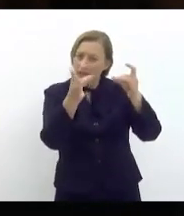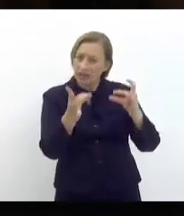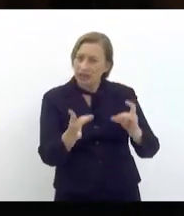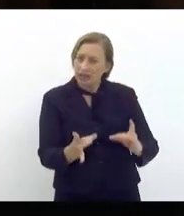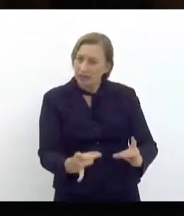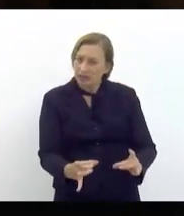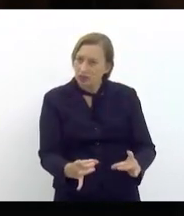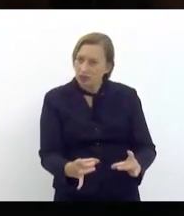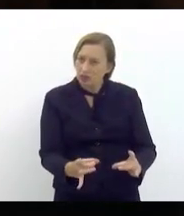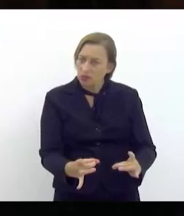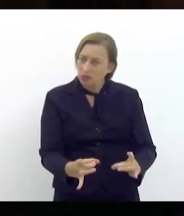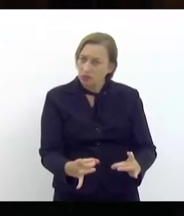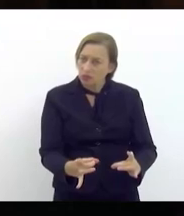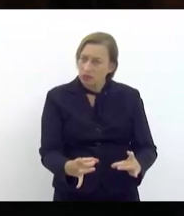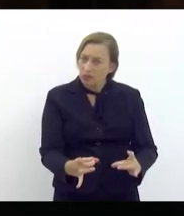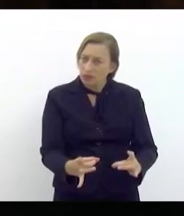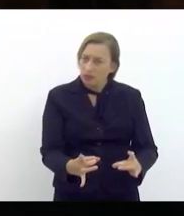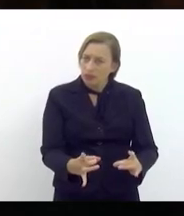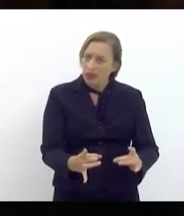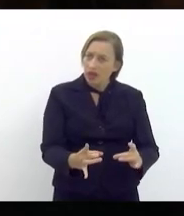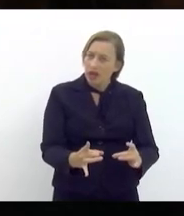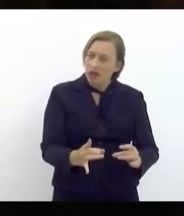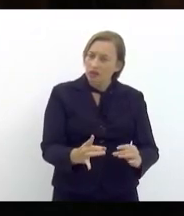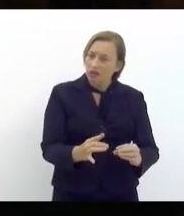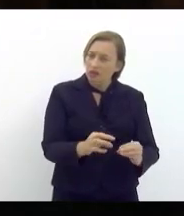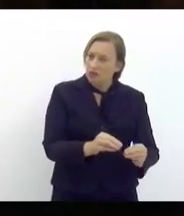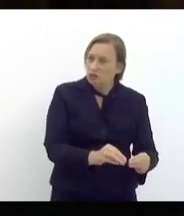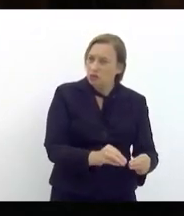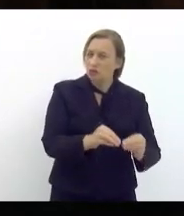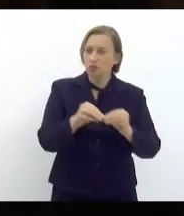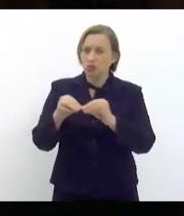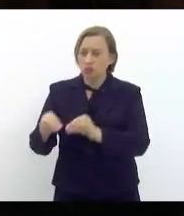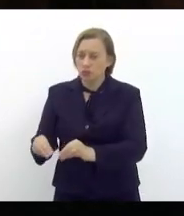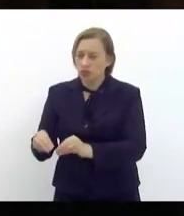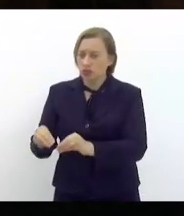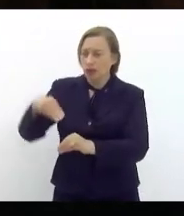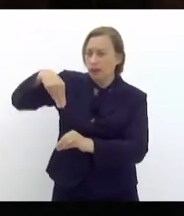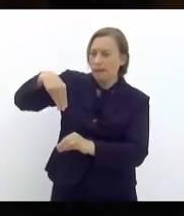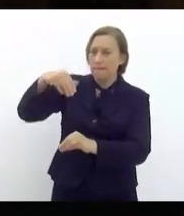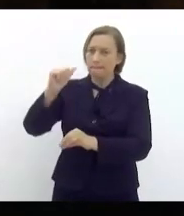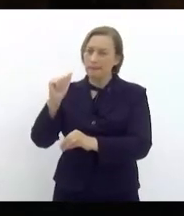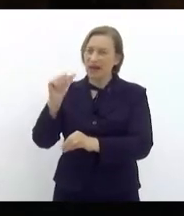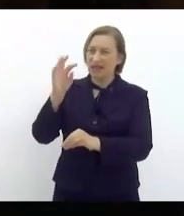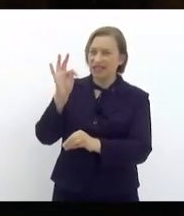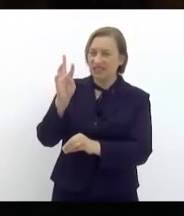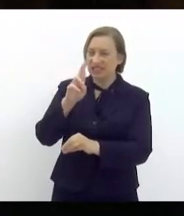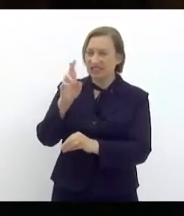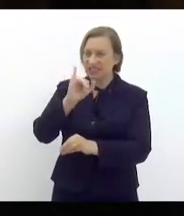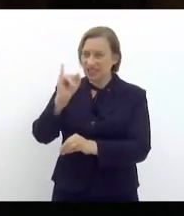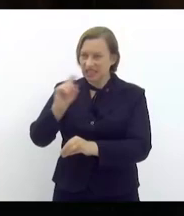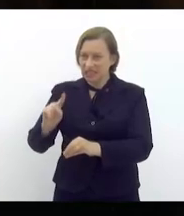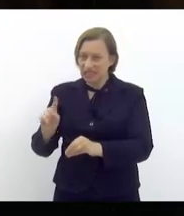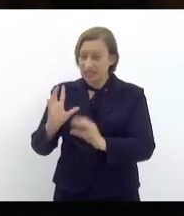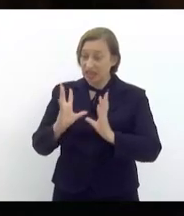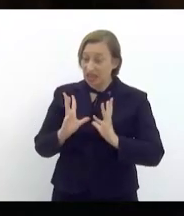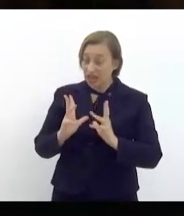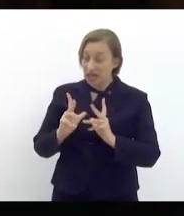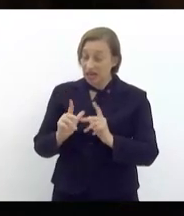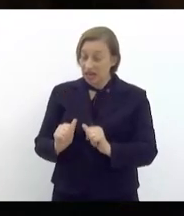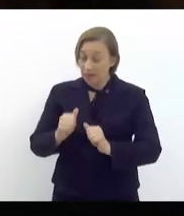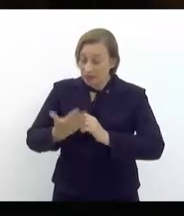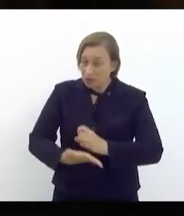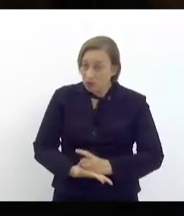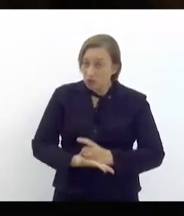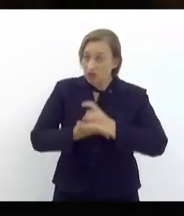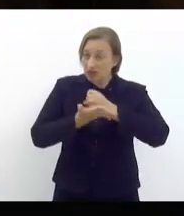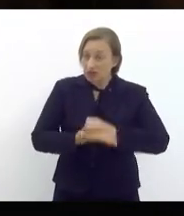a nossa transição para uma matriz energética limpa e sustentável mas também incidindo